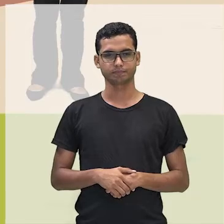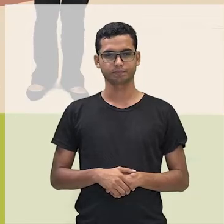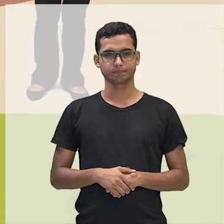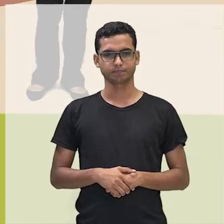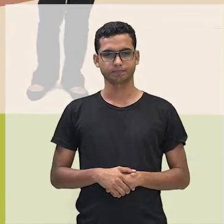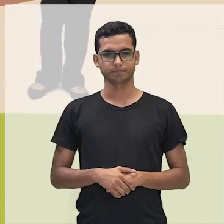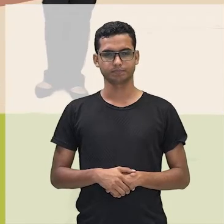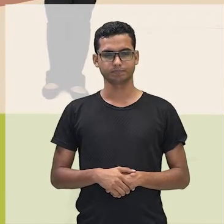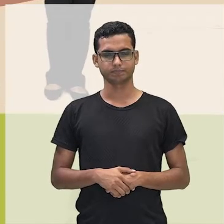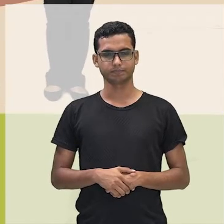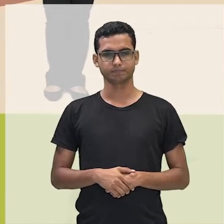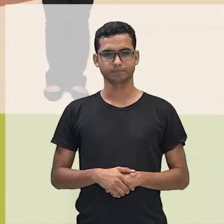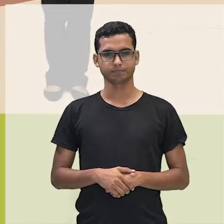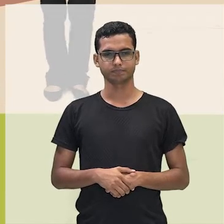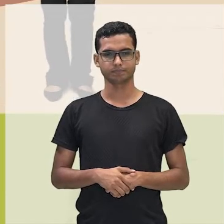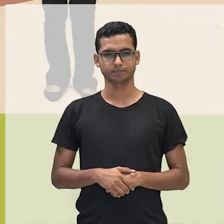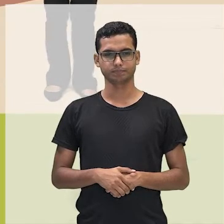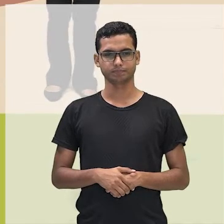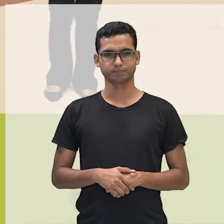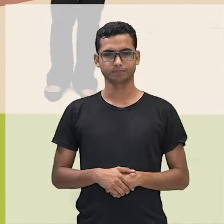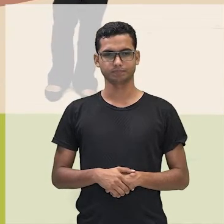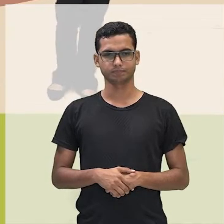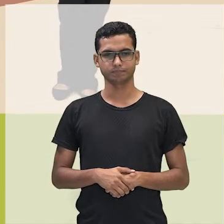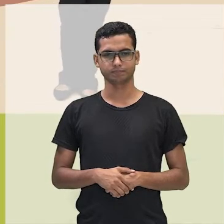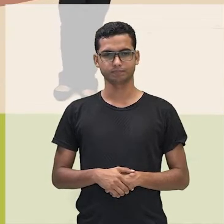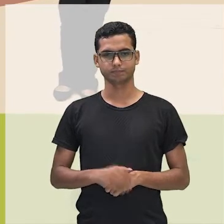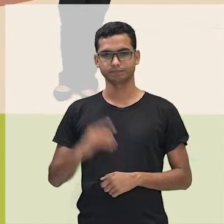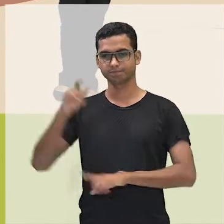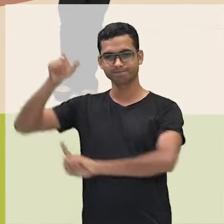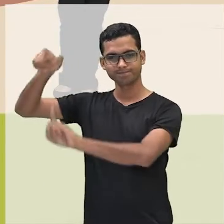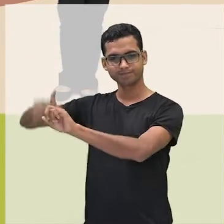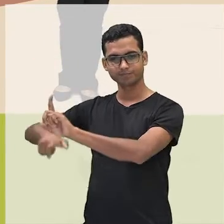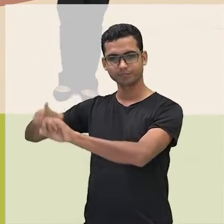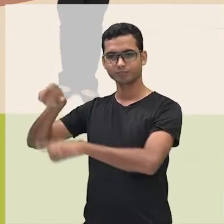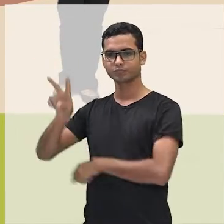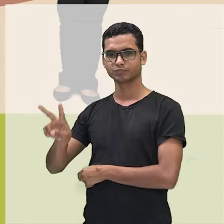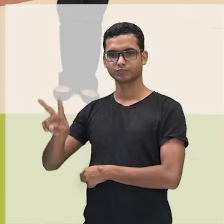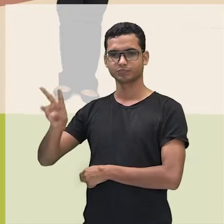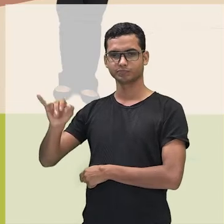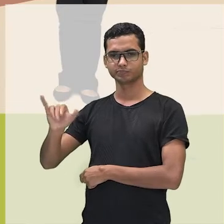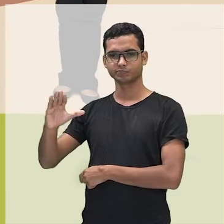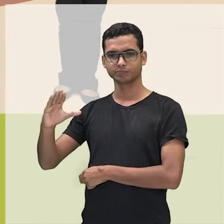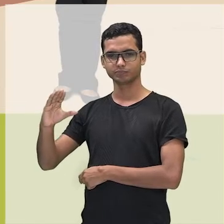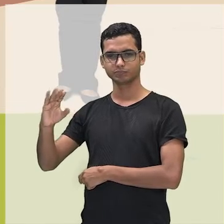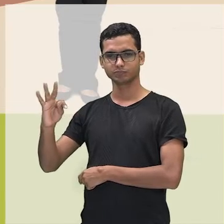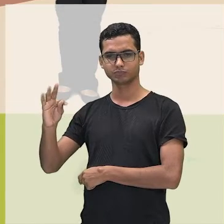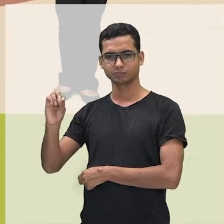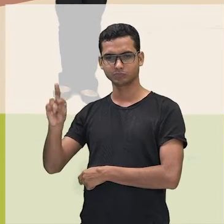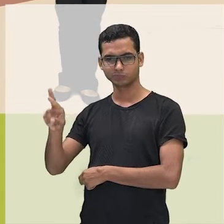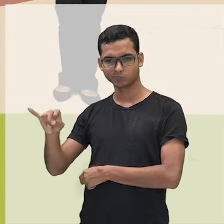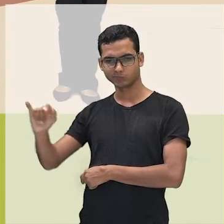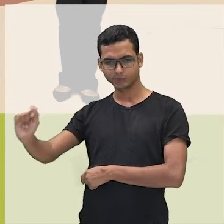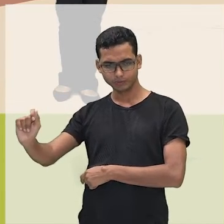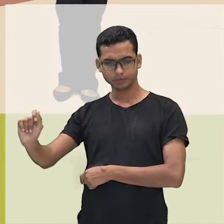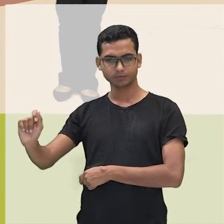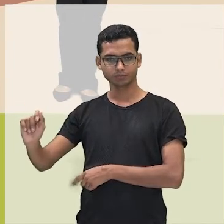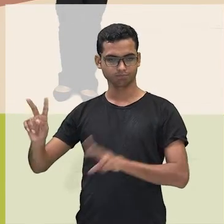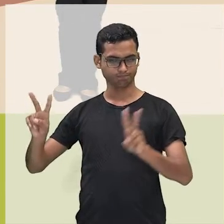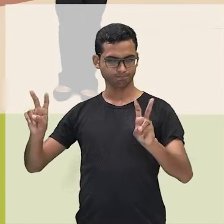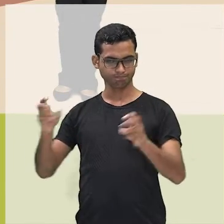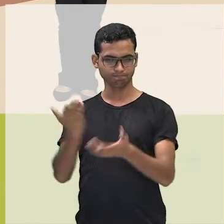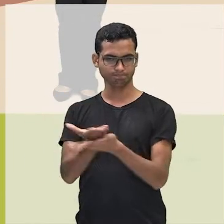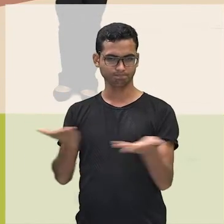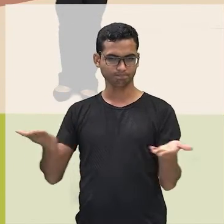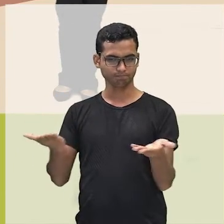Bem, então vocês podem acompanhar aqui, né? Estamos na nossa personagem Victoria. Olha só, o nosso assunto de hoje está aqui junto conosco,